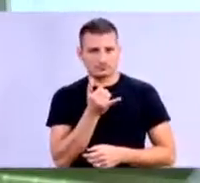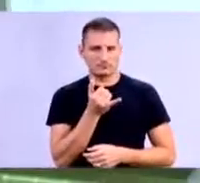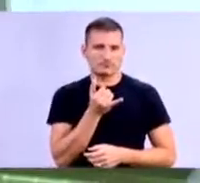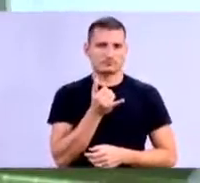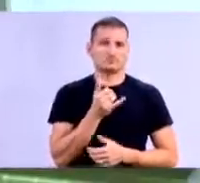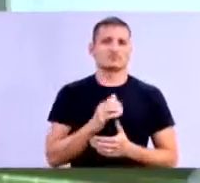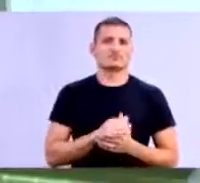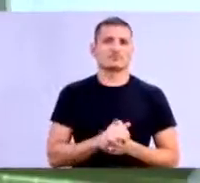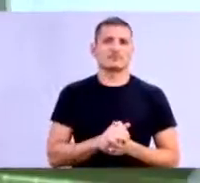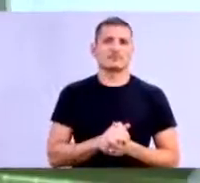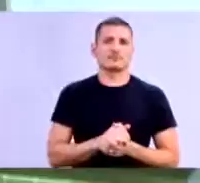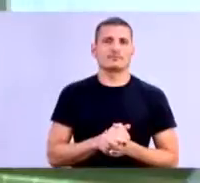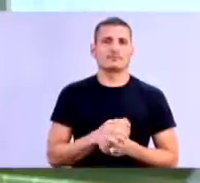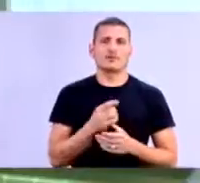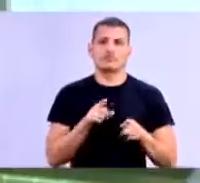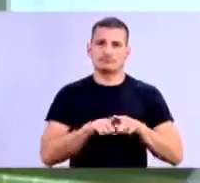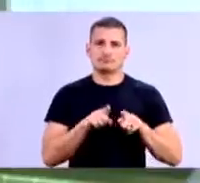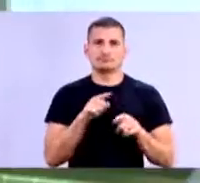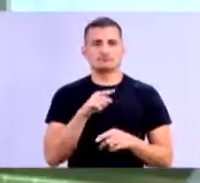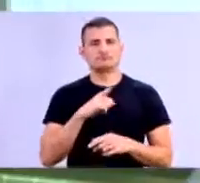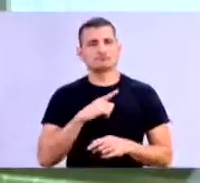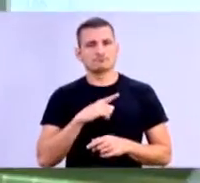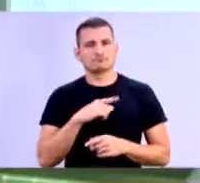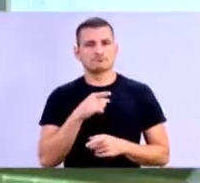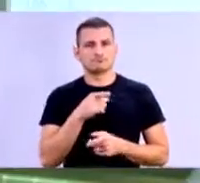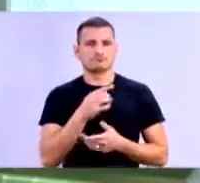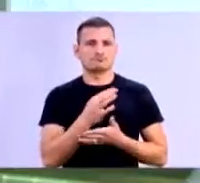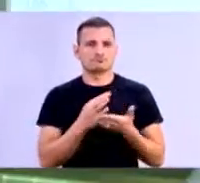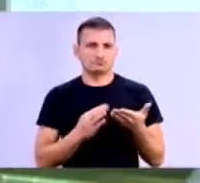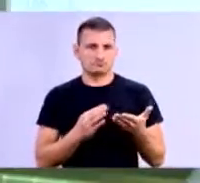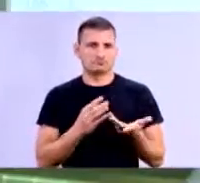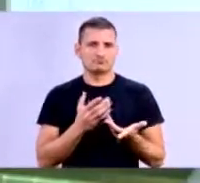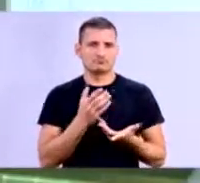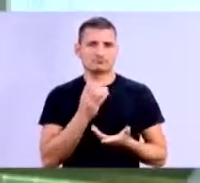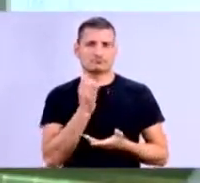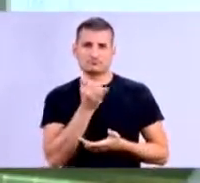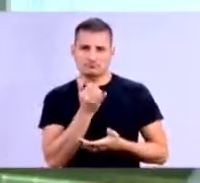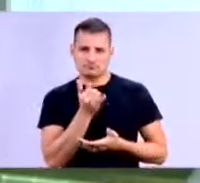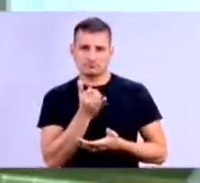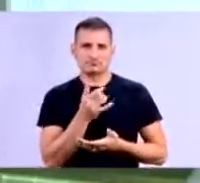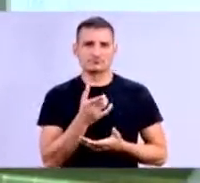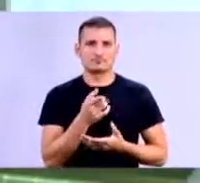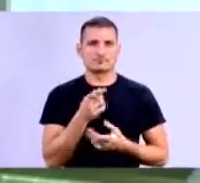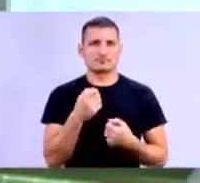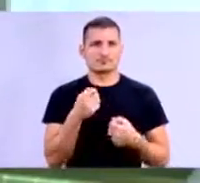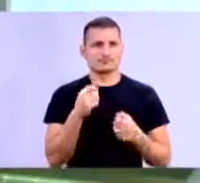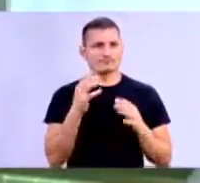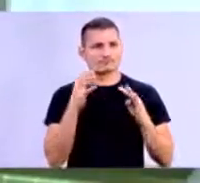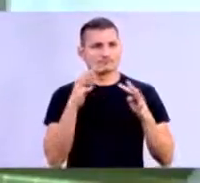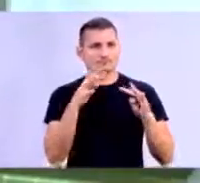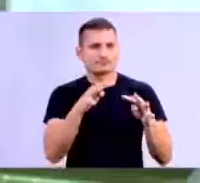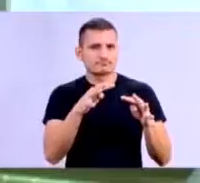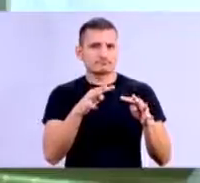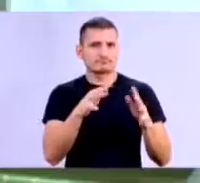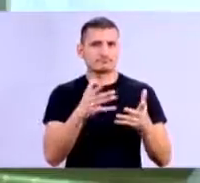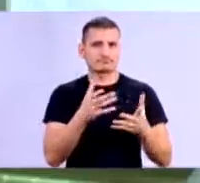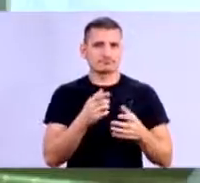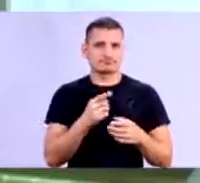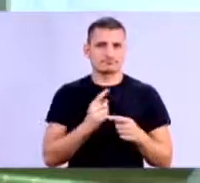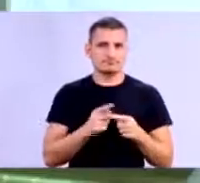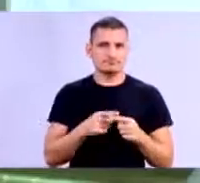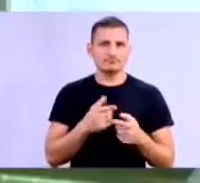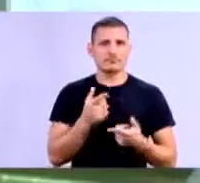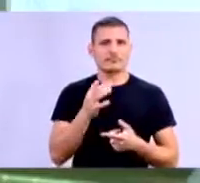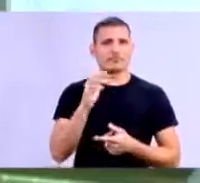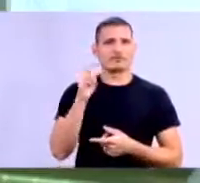o caso, mas ele também tem características de um texto narrativo. Então, a gente precisa ficar bastante atento, porque assim como